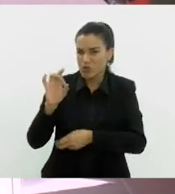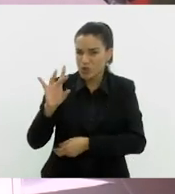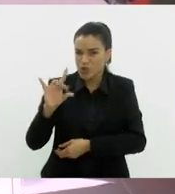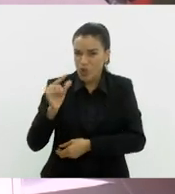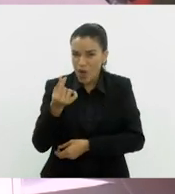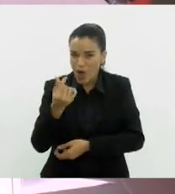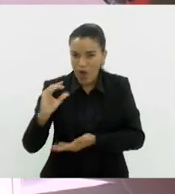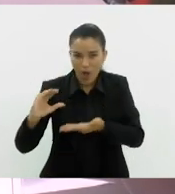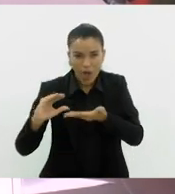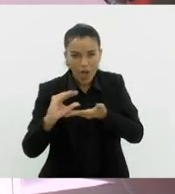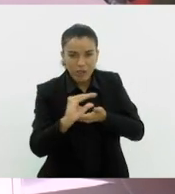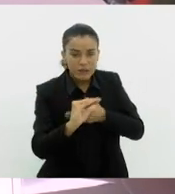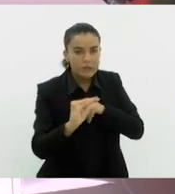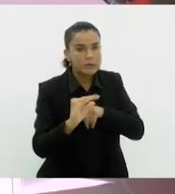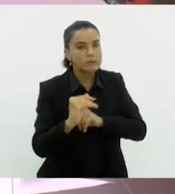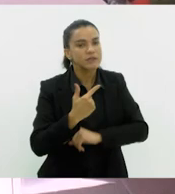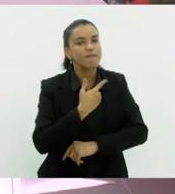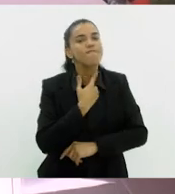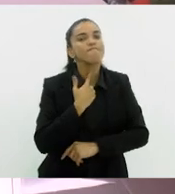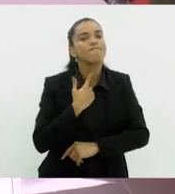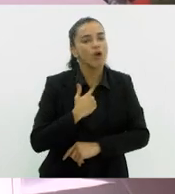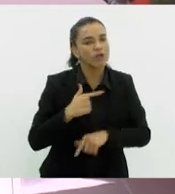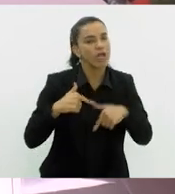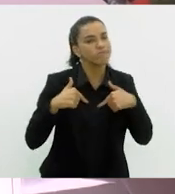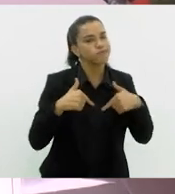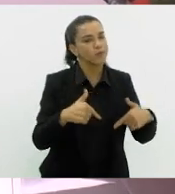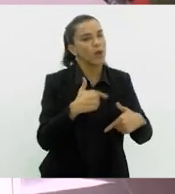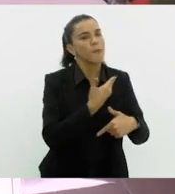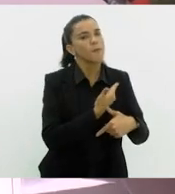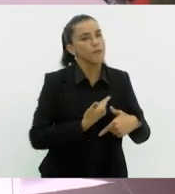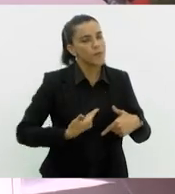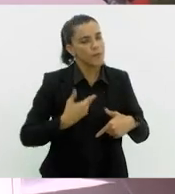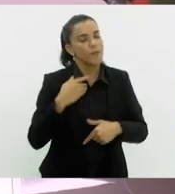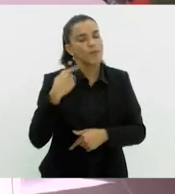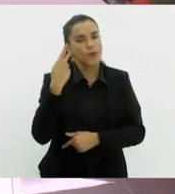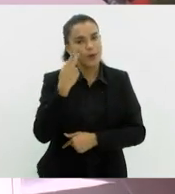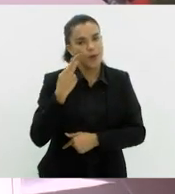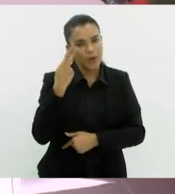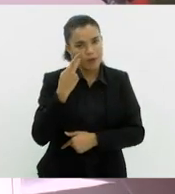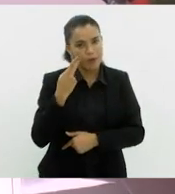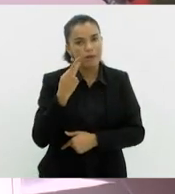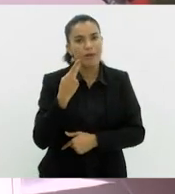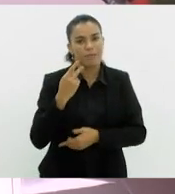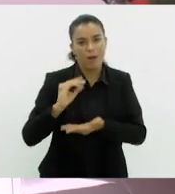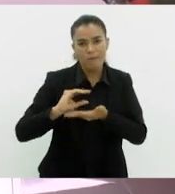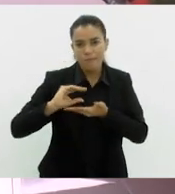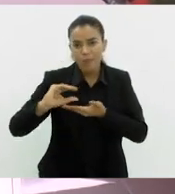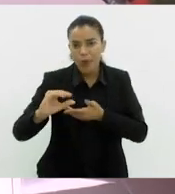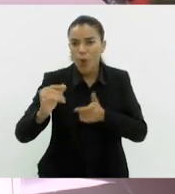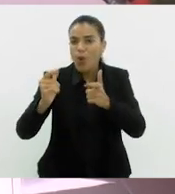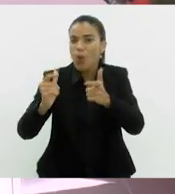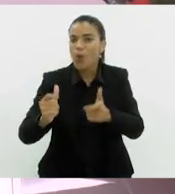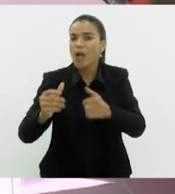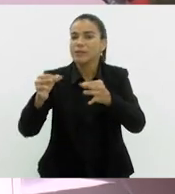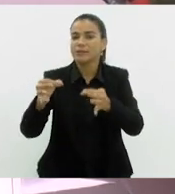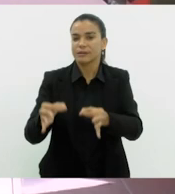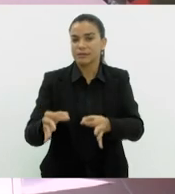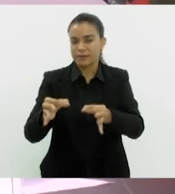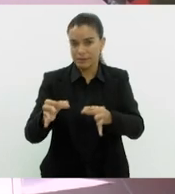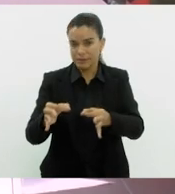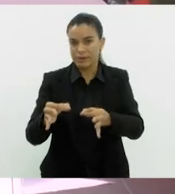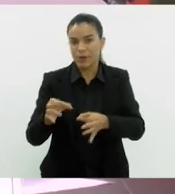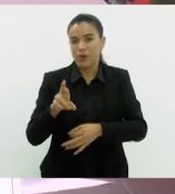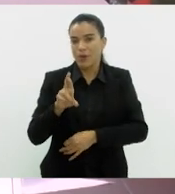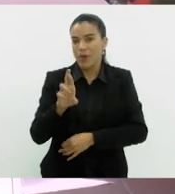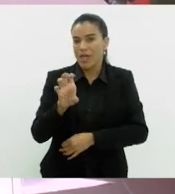orçamento, a gente precisa de vontade política para colocar esse orçamento onde deve ser colocado. Então, quando a Renata